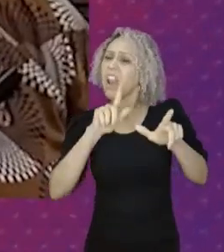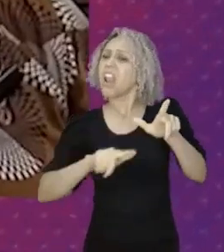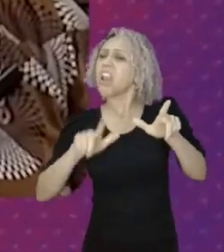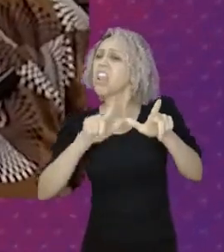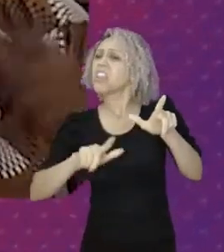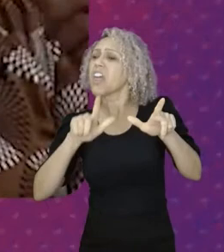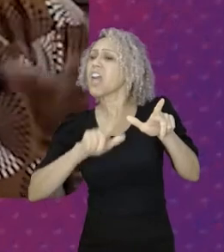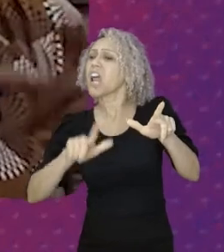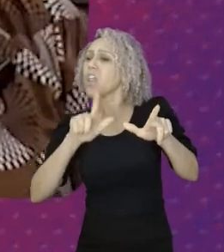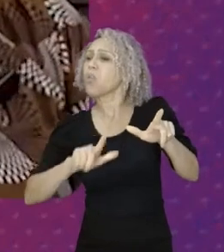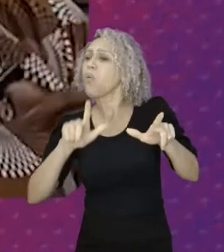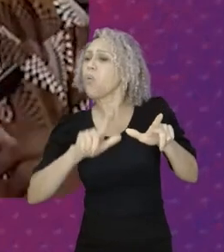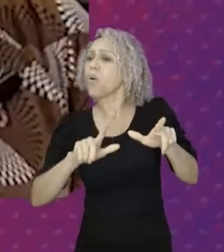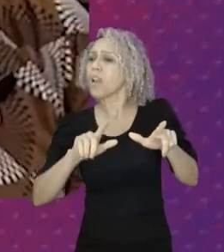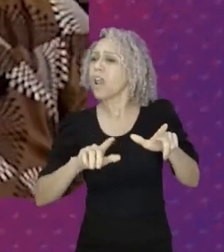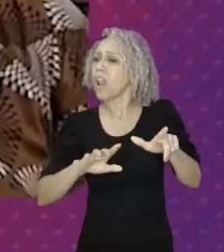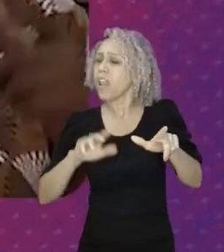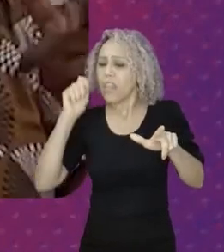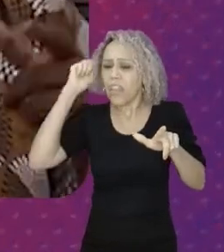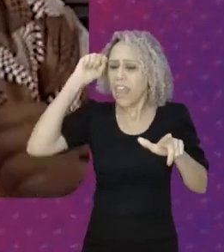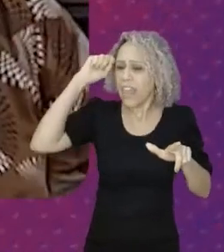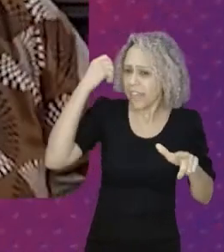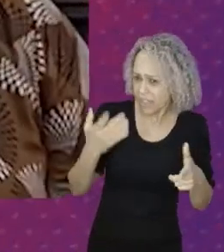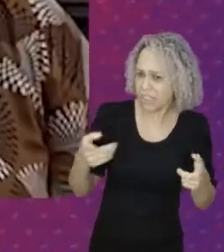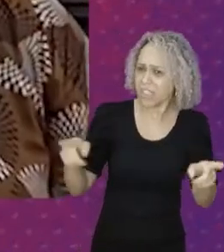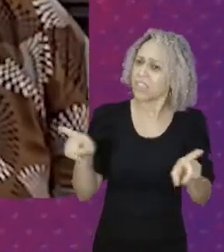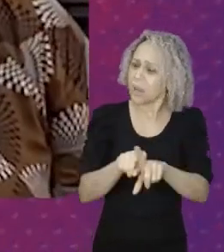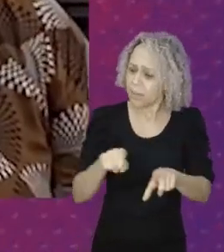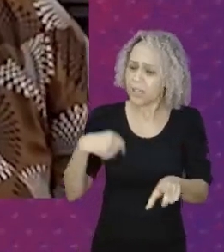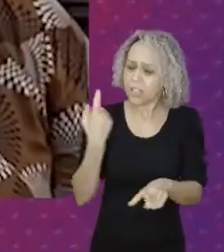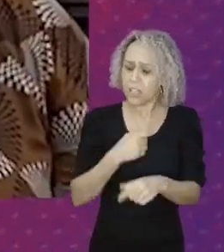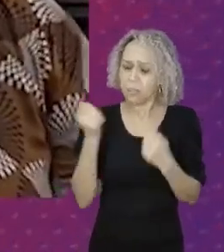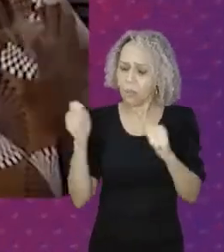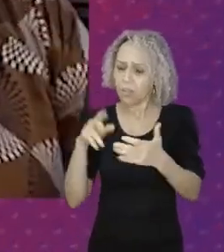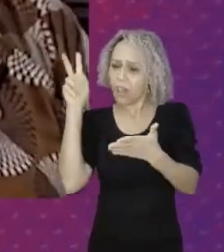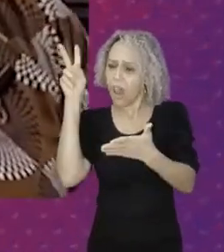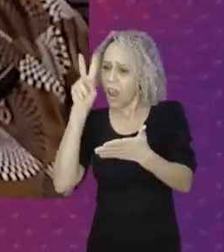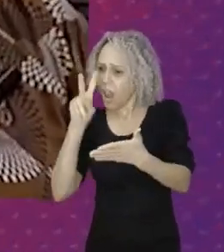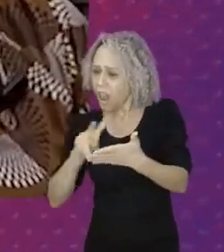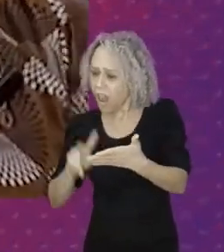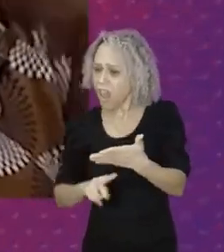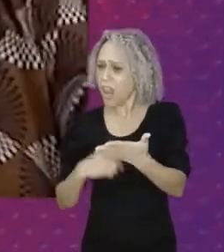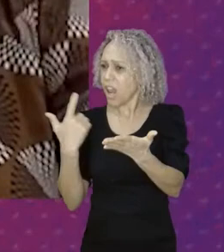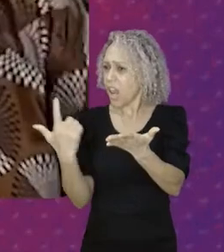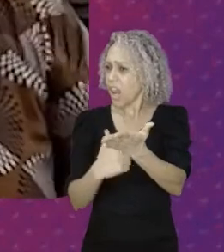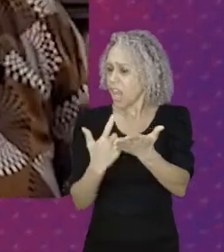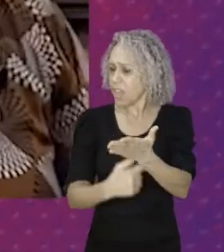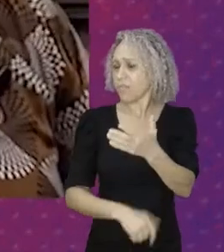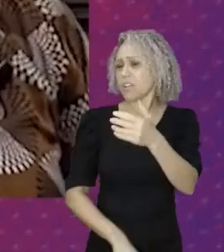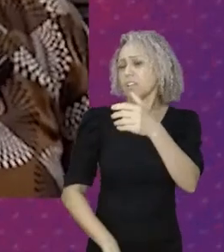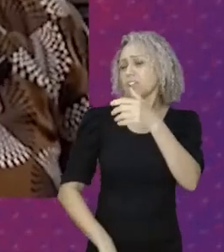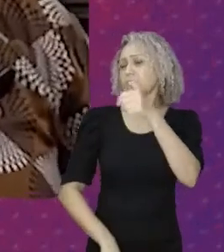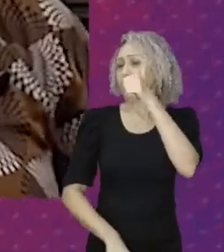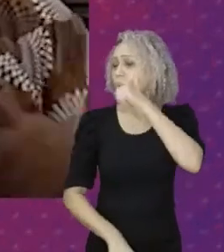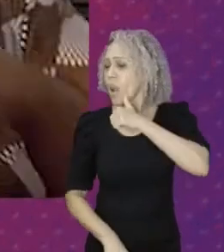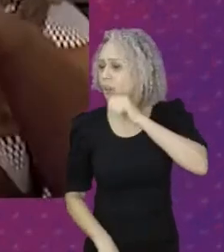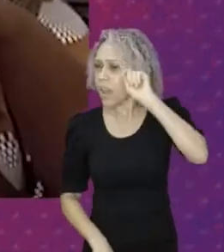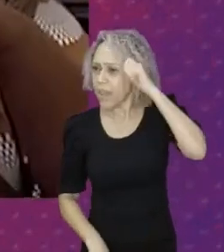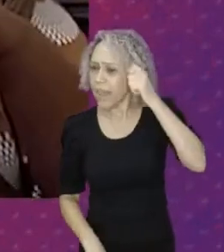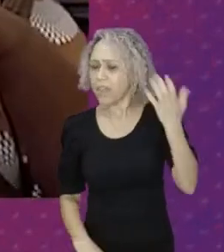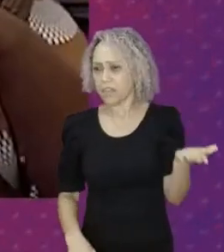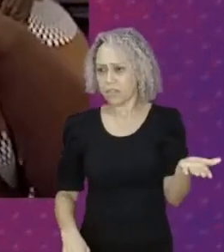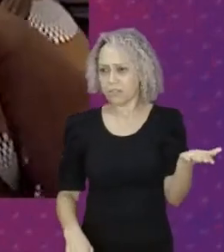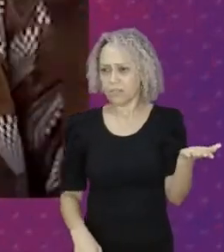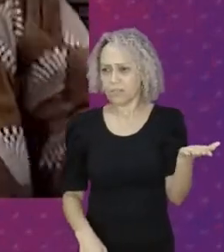ler escritores e escritoras negras, né? Mulheres negras, eu vou falar com as mulheres que